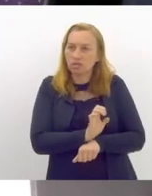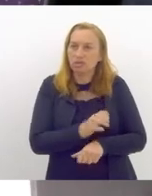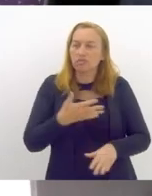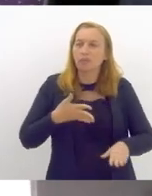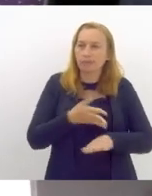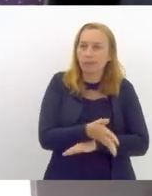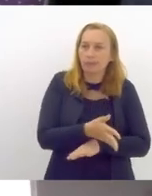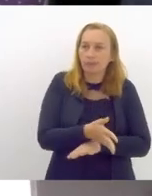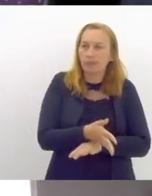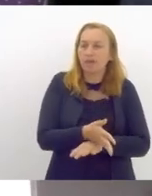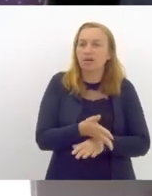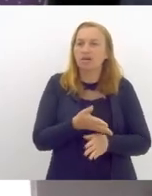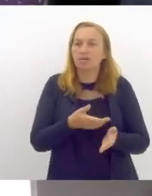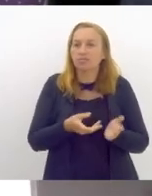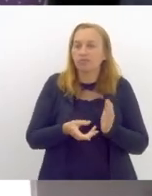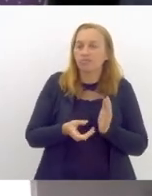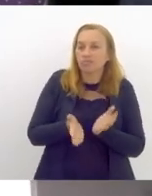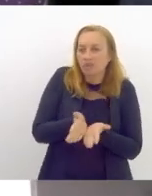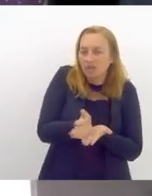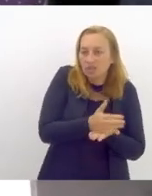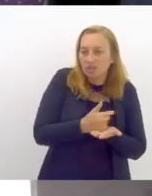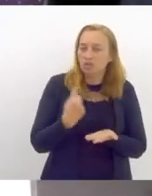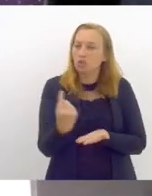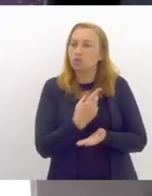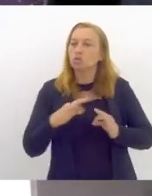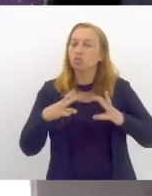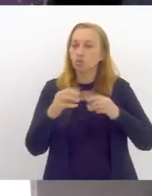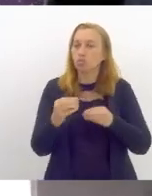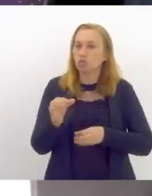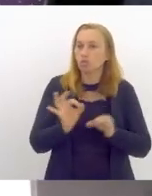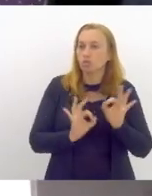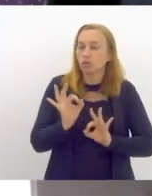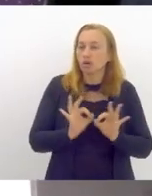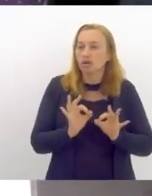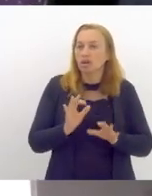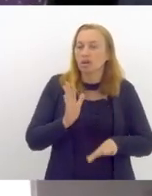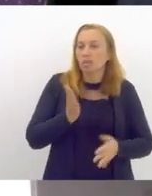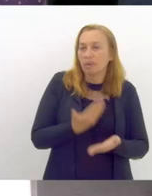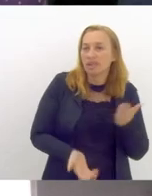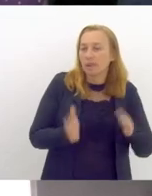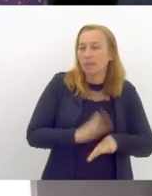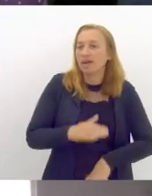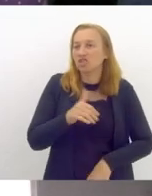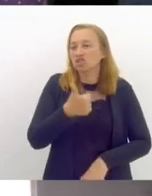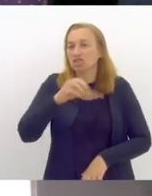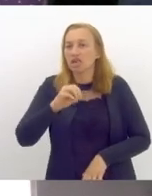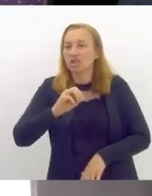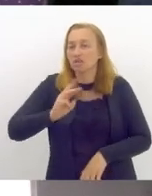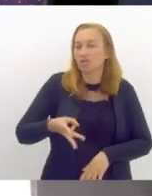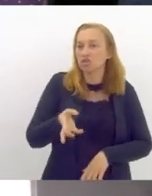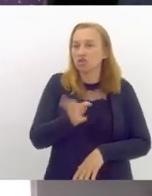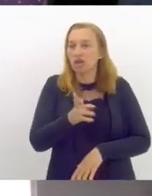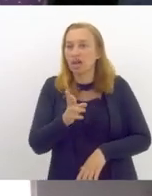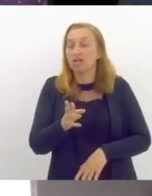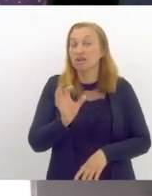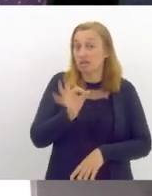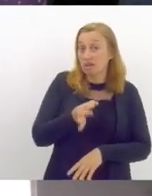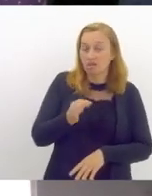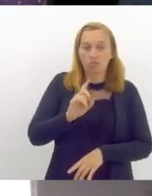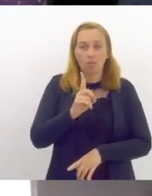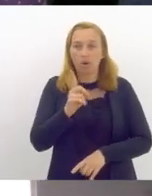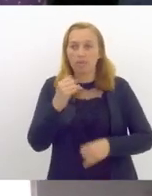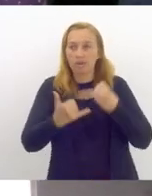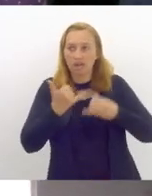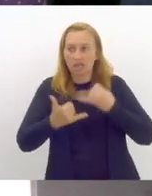essa arrecadação Nossa com tudo que foi feito nós vamos perder mais de 10 bilhões de reais é fato não é brincadeira o